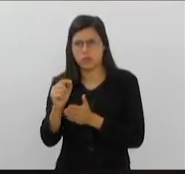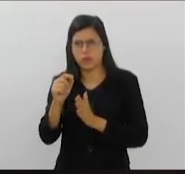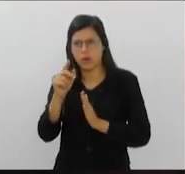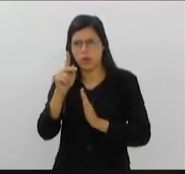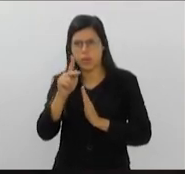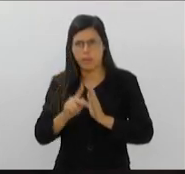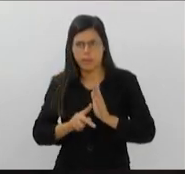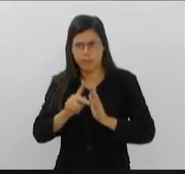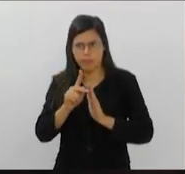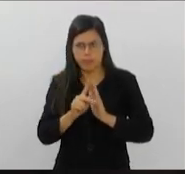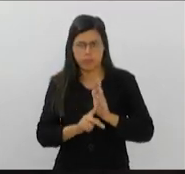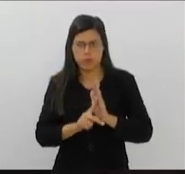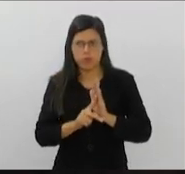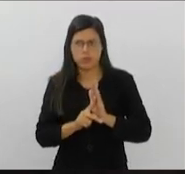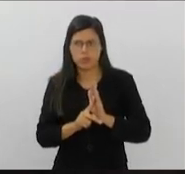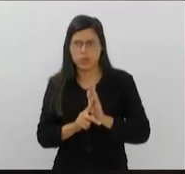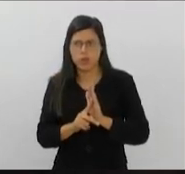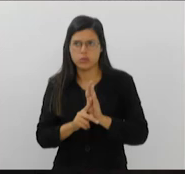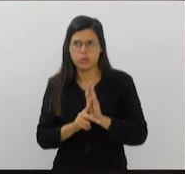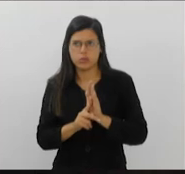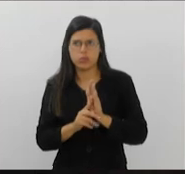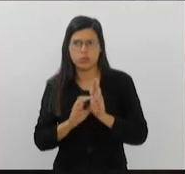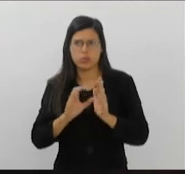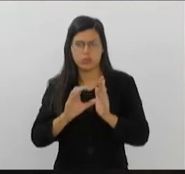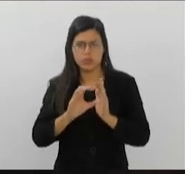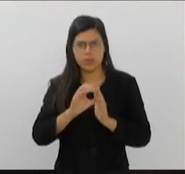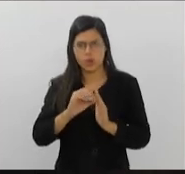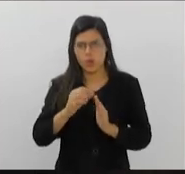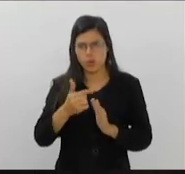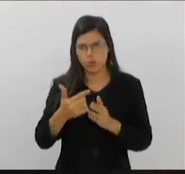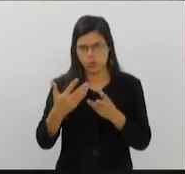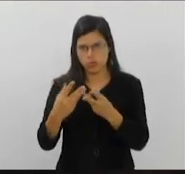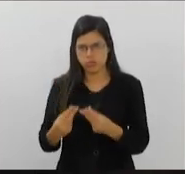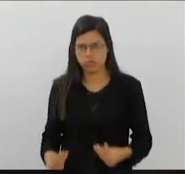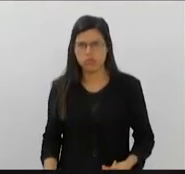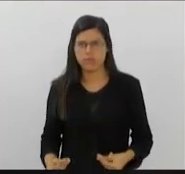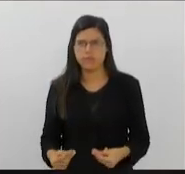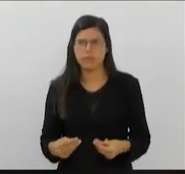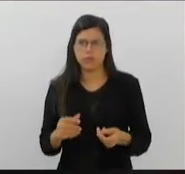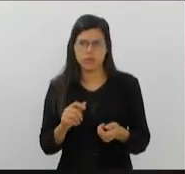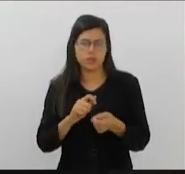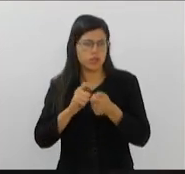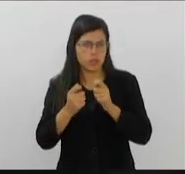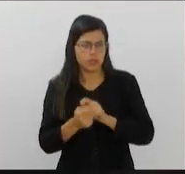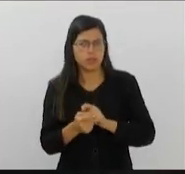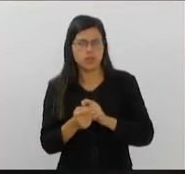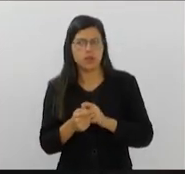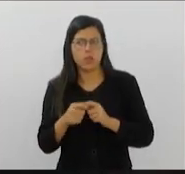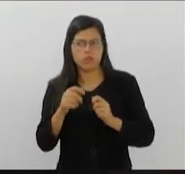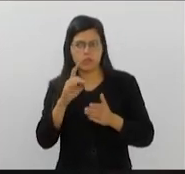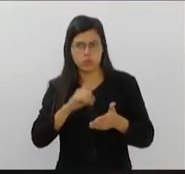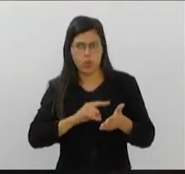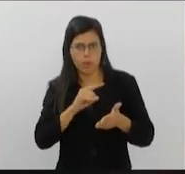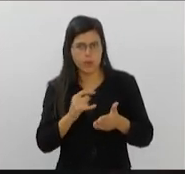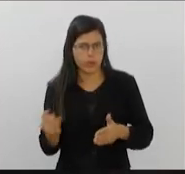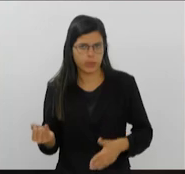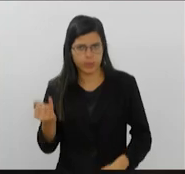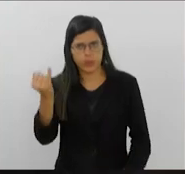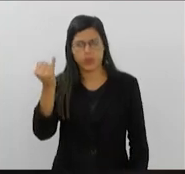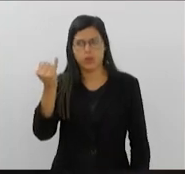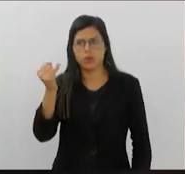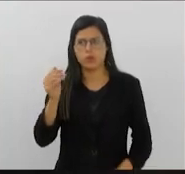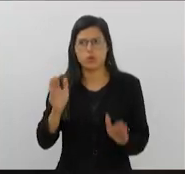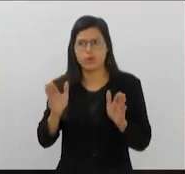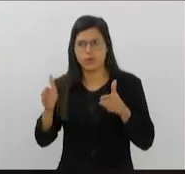de mitigação ou descarbonização e o plano de adaptação, que é um documento muito importante. E aí, o